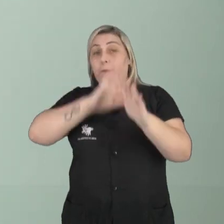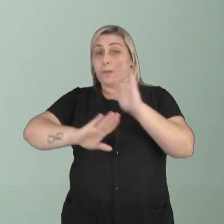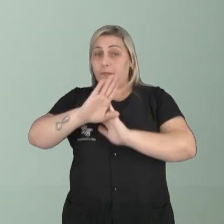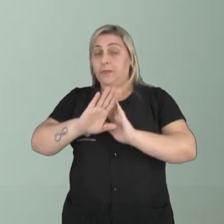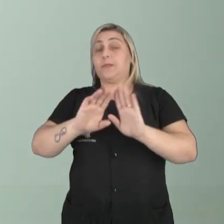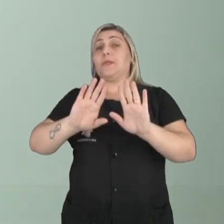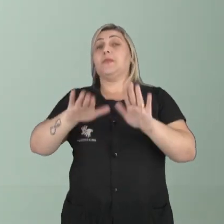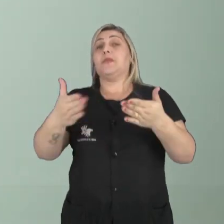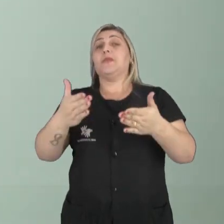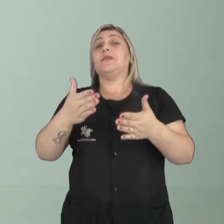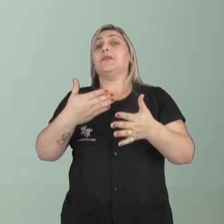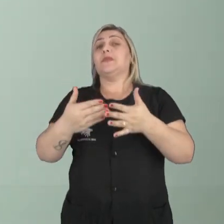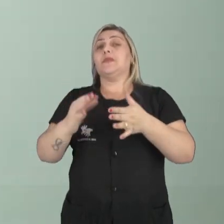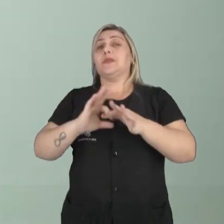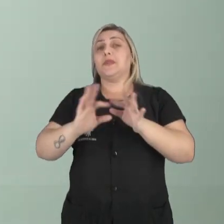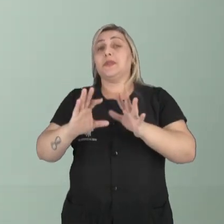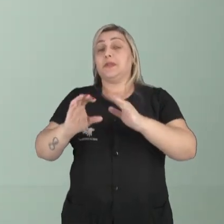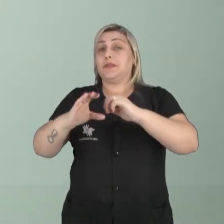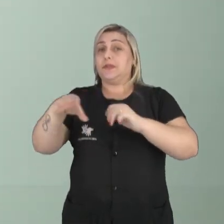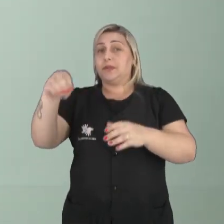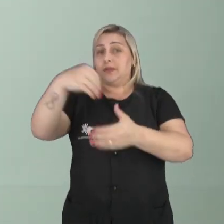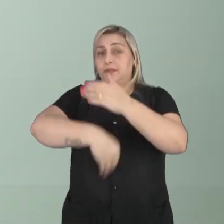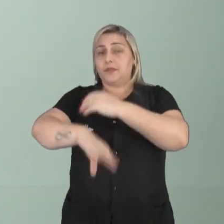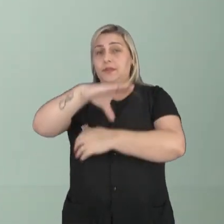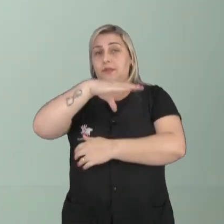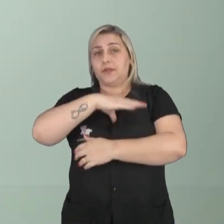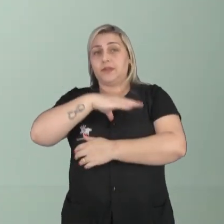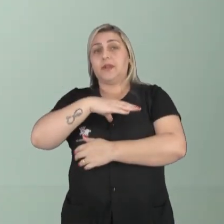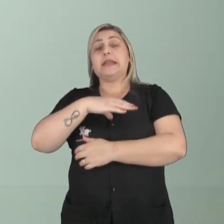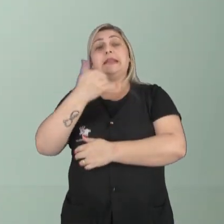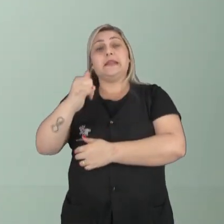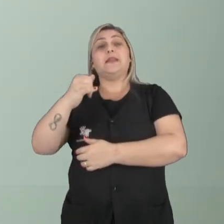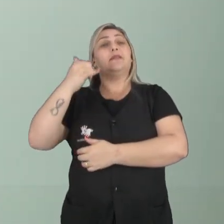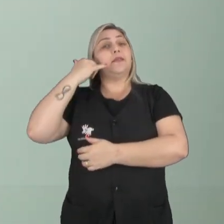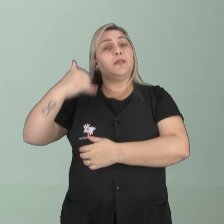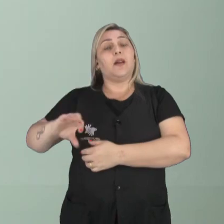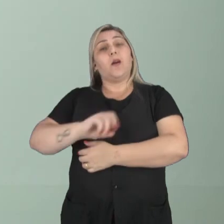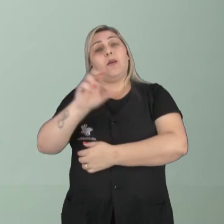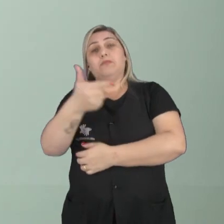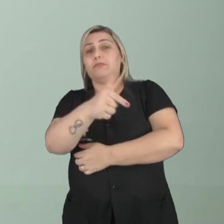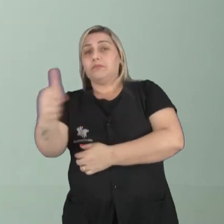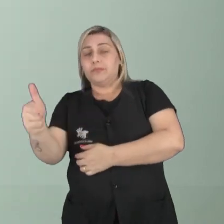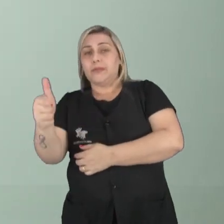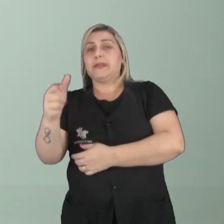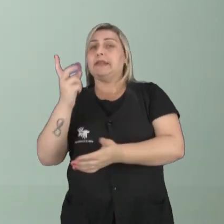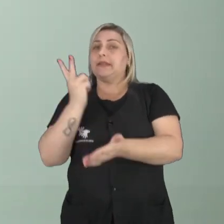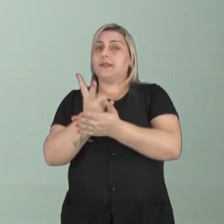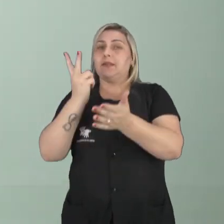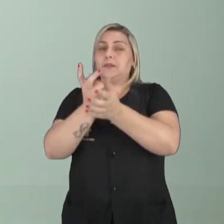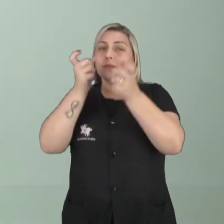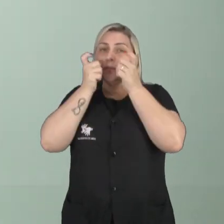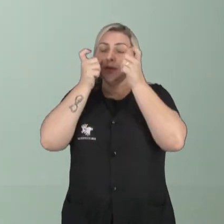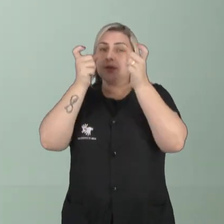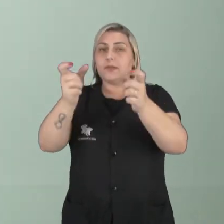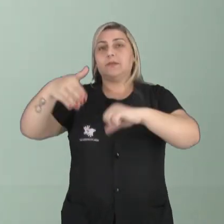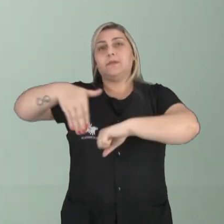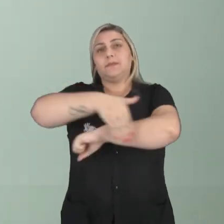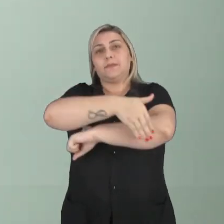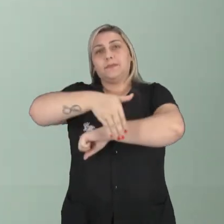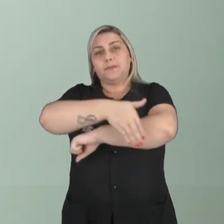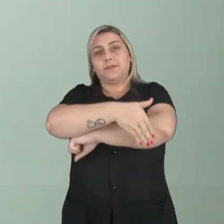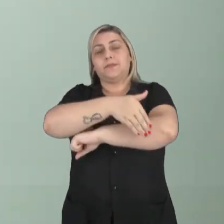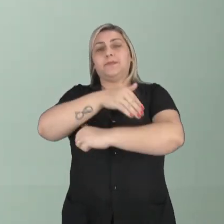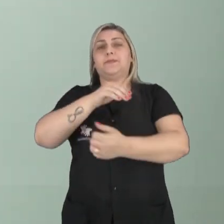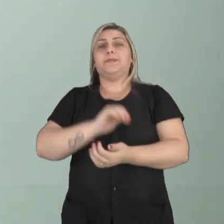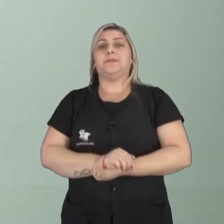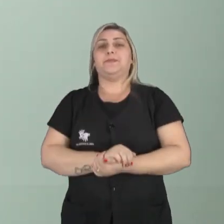Isso serve para qualquer ocasião na cidade. Com aparelho ou sem aparelho. Esteja sempre com seu olhar 360 graus para